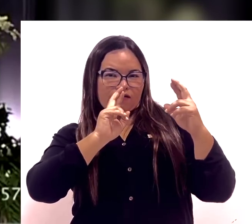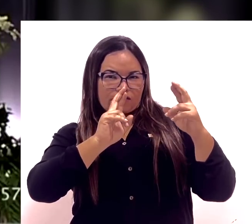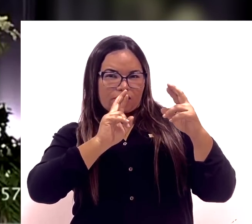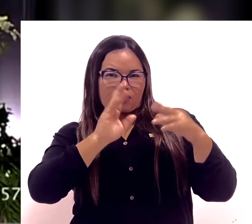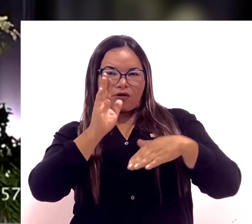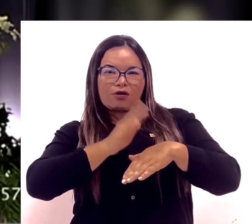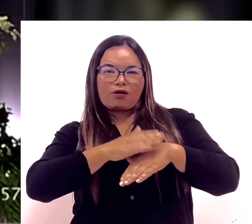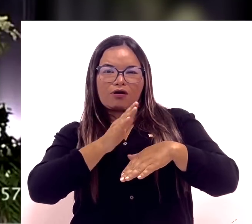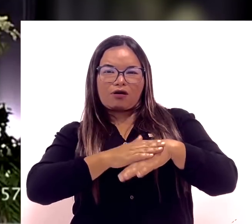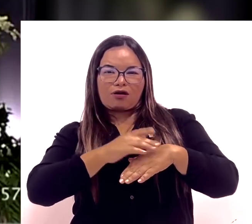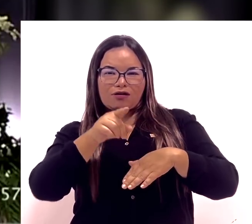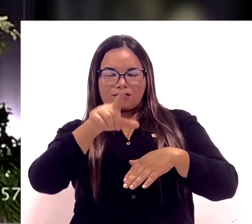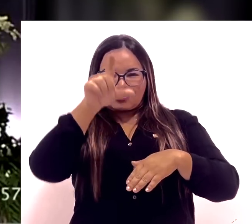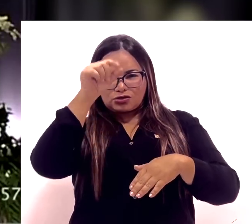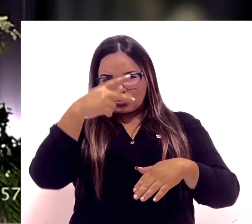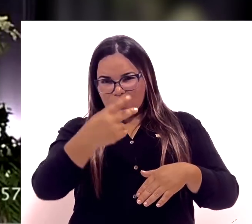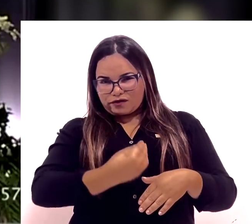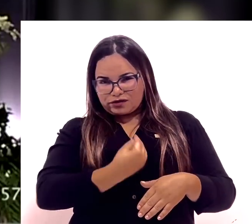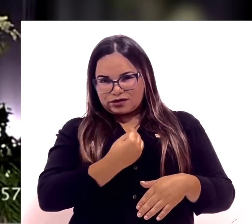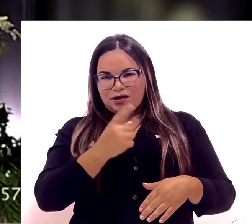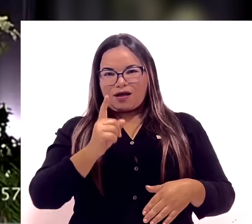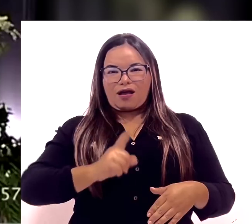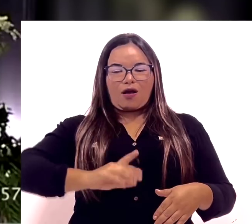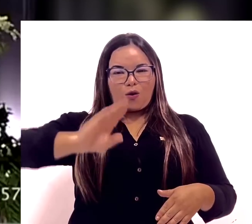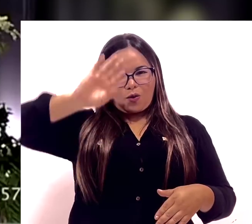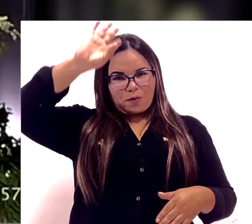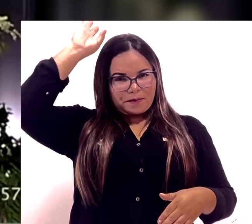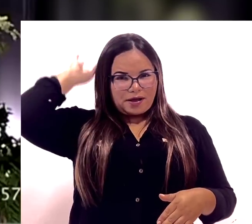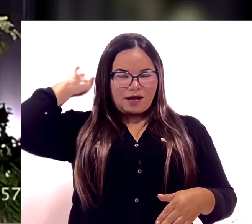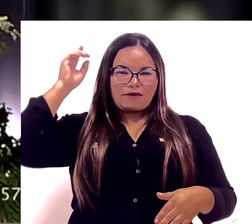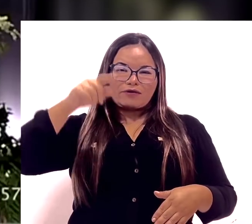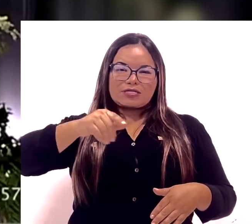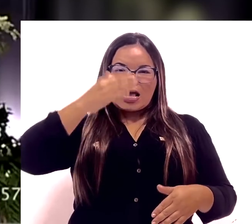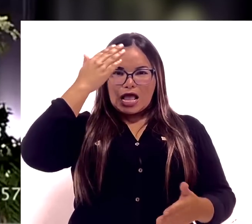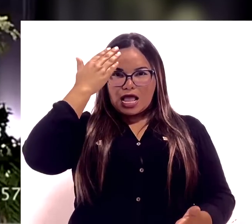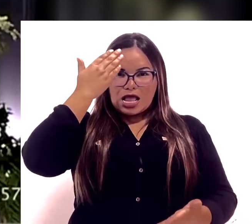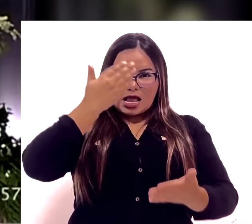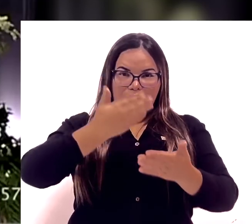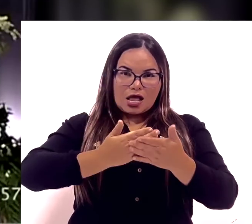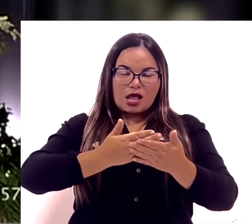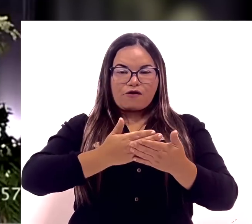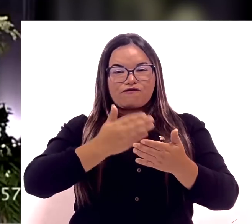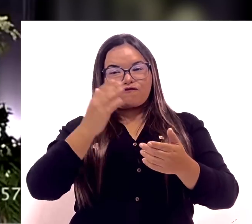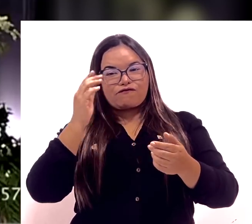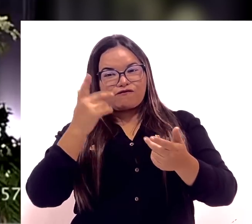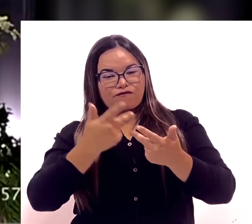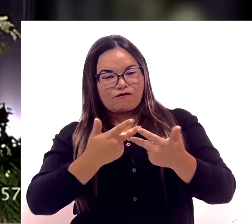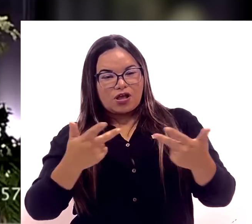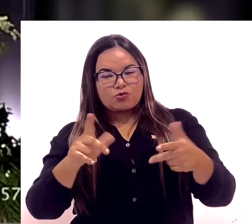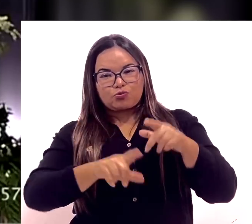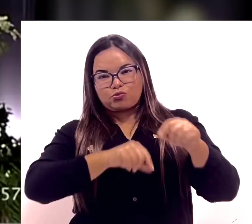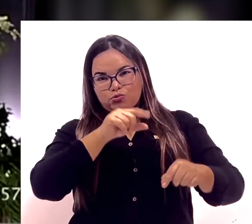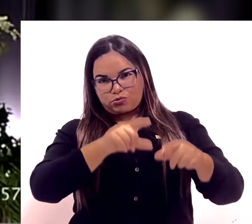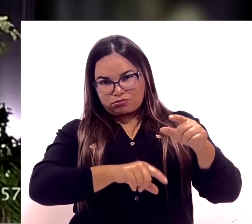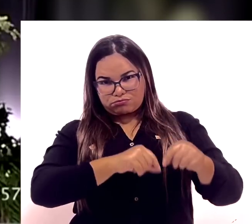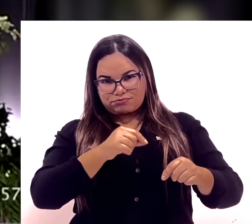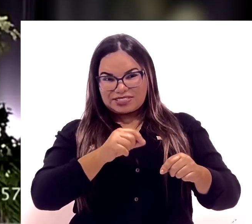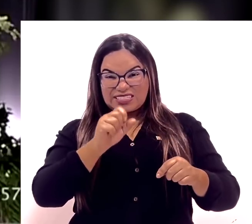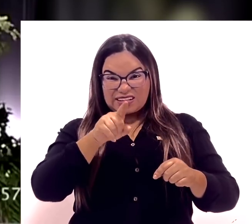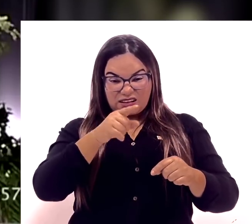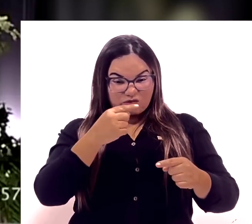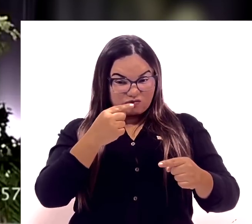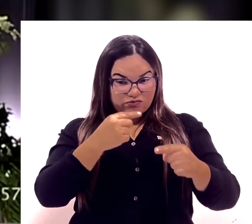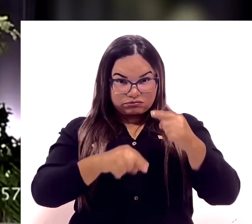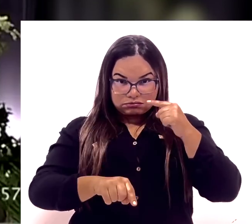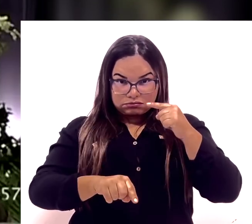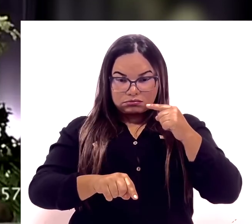Roma deve decidir por você naquilo que você deve crer ou fazer. Bem, e se você não se alinha com isso,